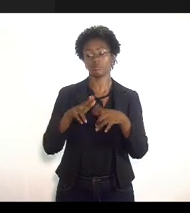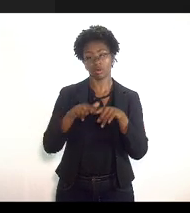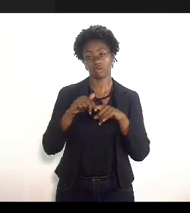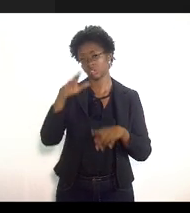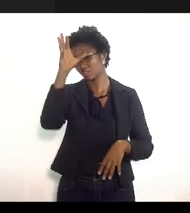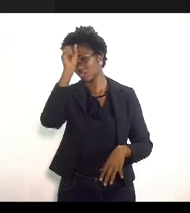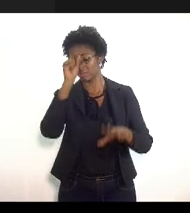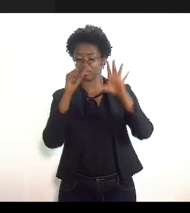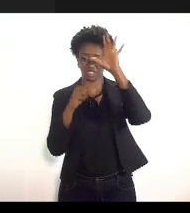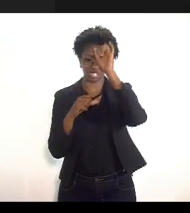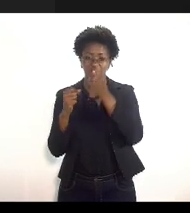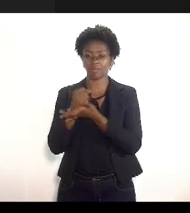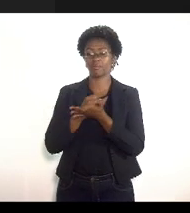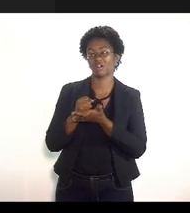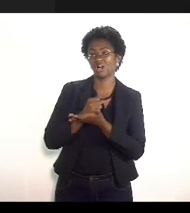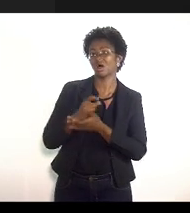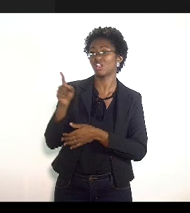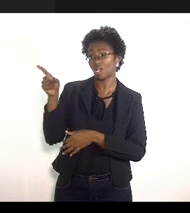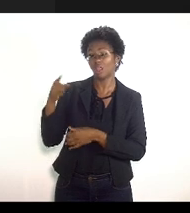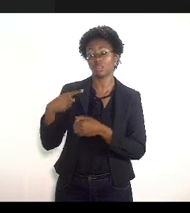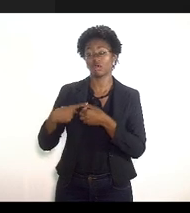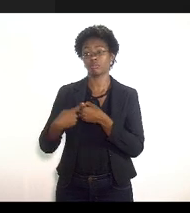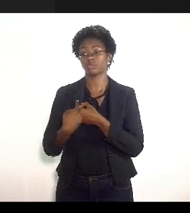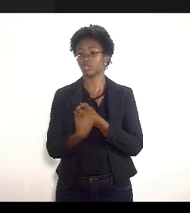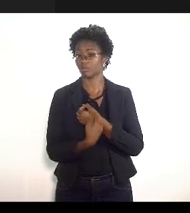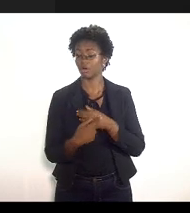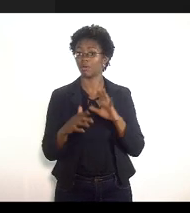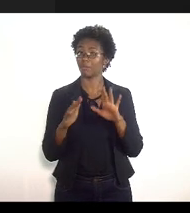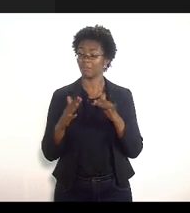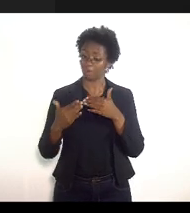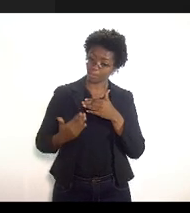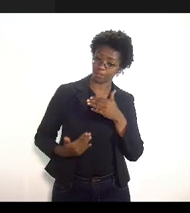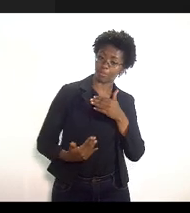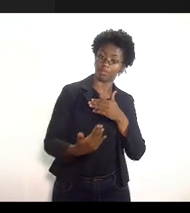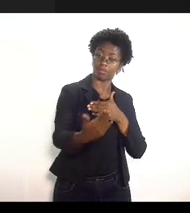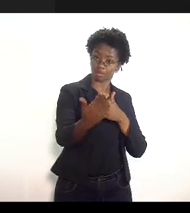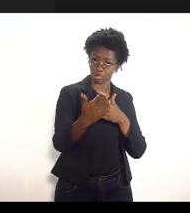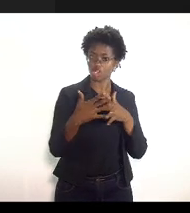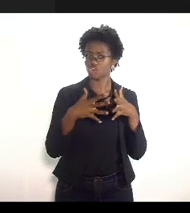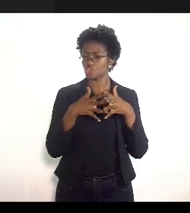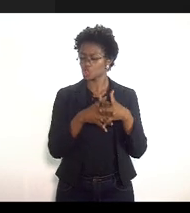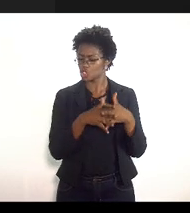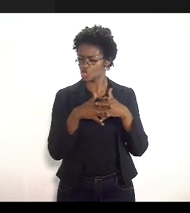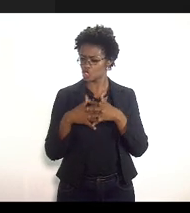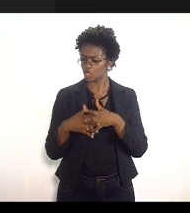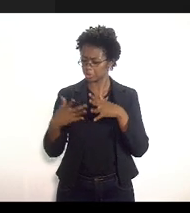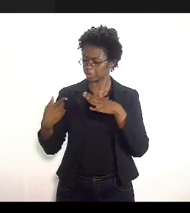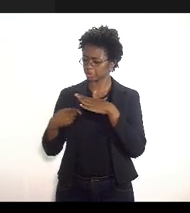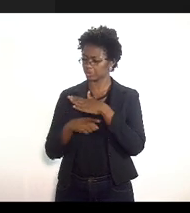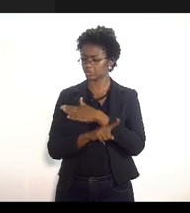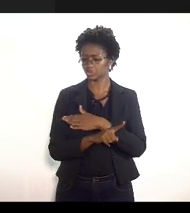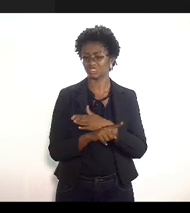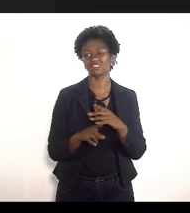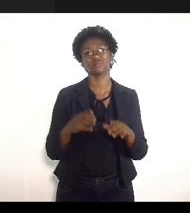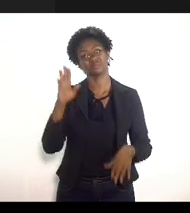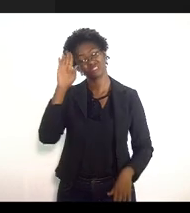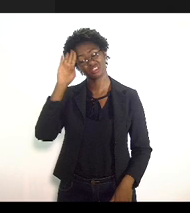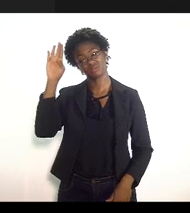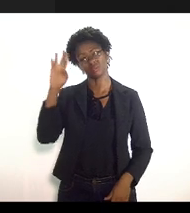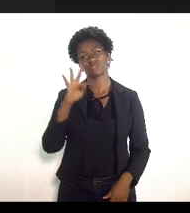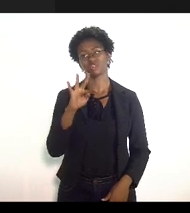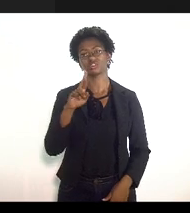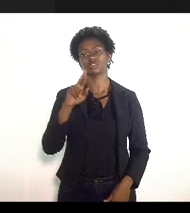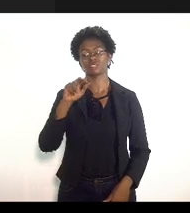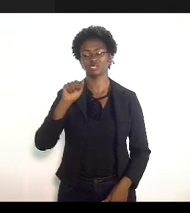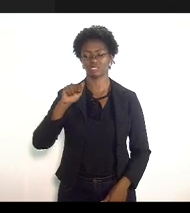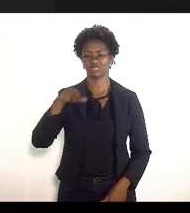aprendemos básica nas redes municipais, mas no alto custo e alta complexidade, principalmente na área de transplante, só na